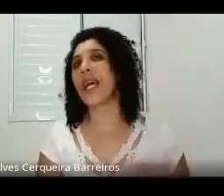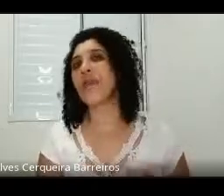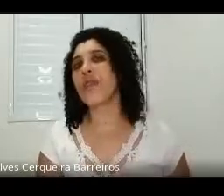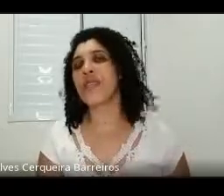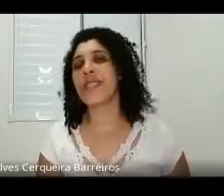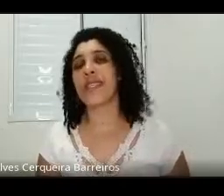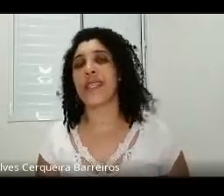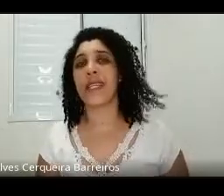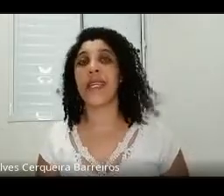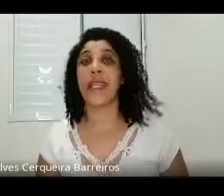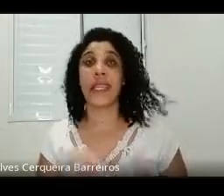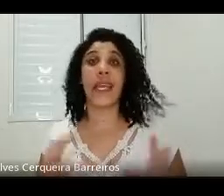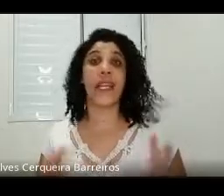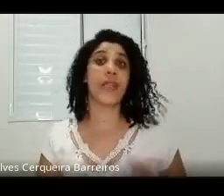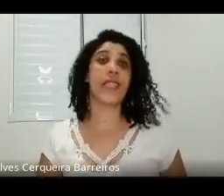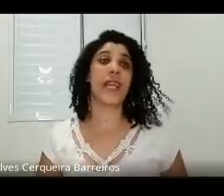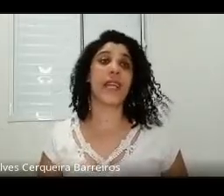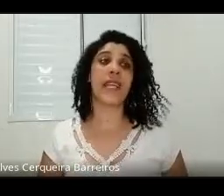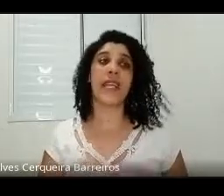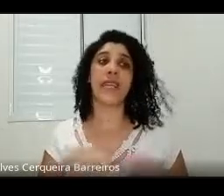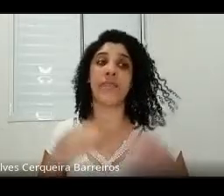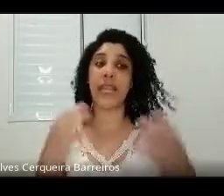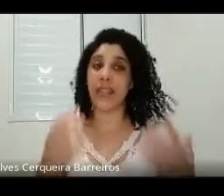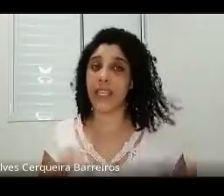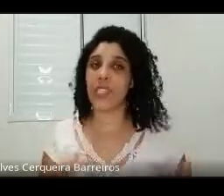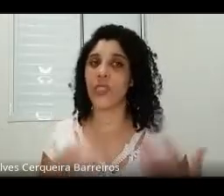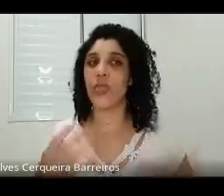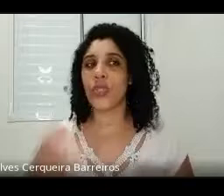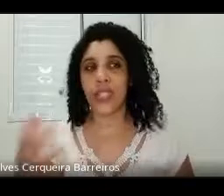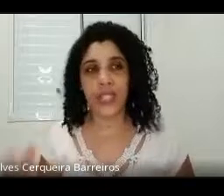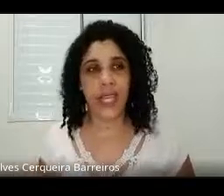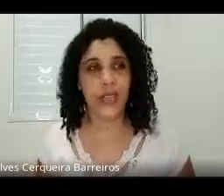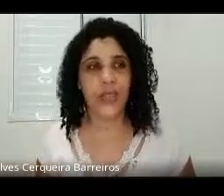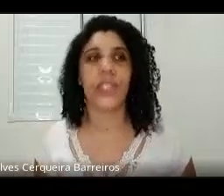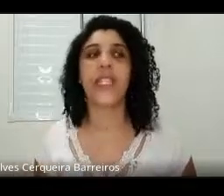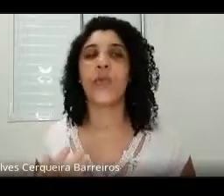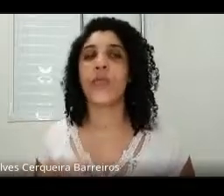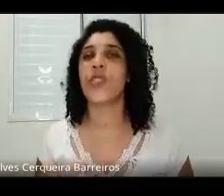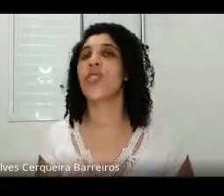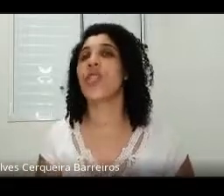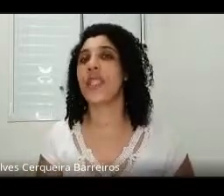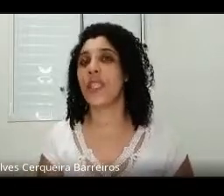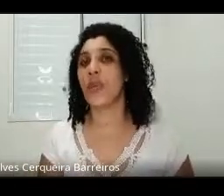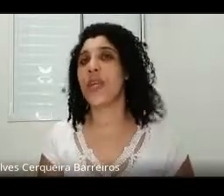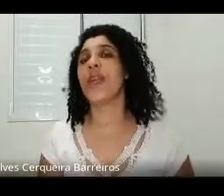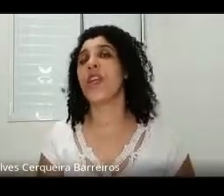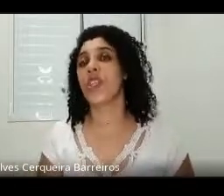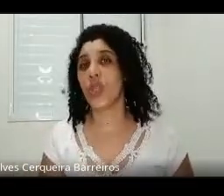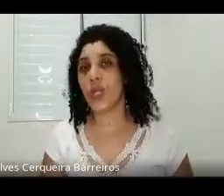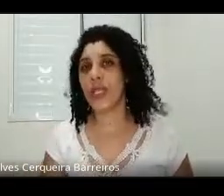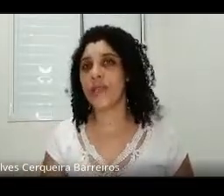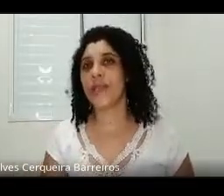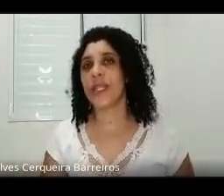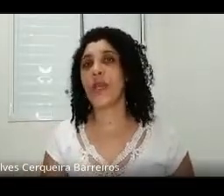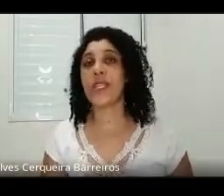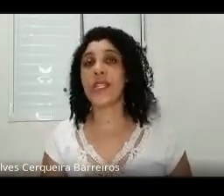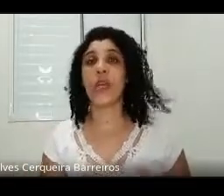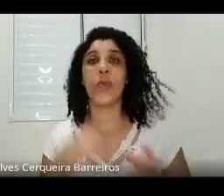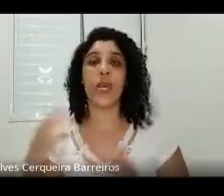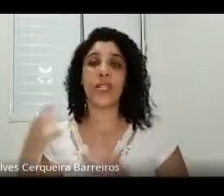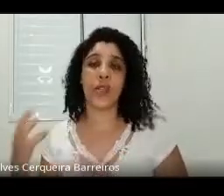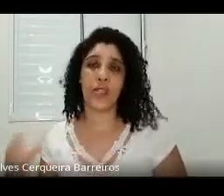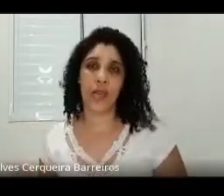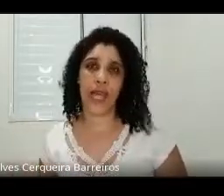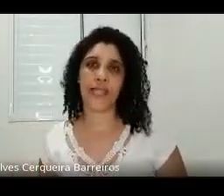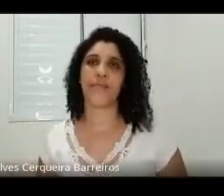comprovou, lá em 1960, que a língua de sinais ela atende a todos os critérios linguísticos de língua genuína. Então, assim